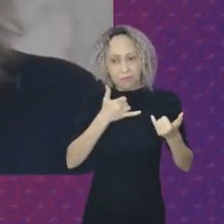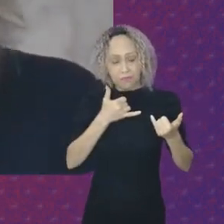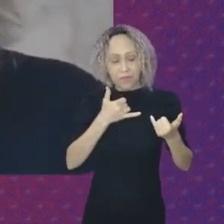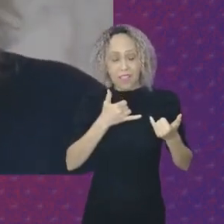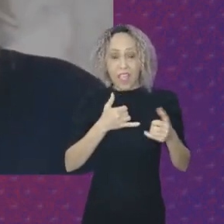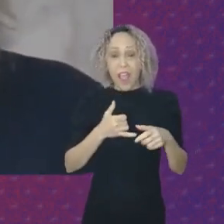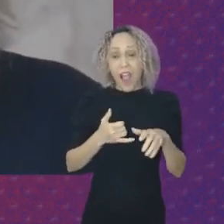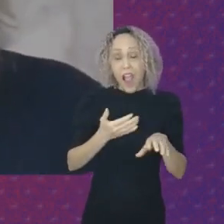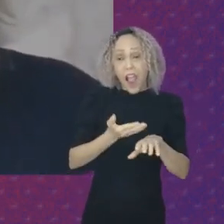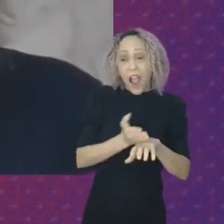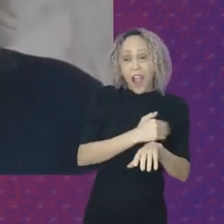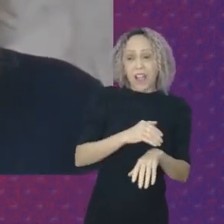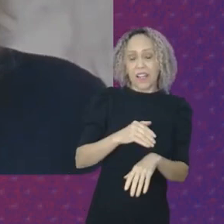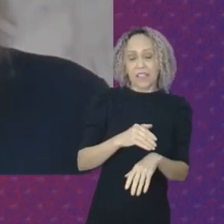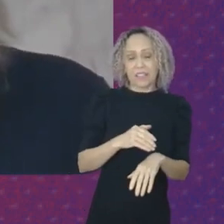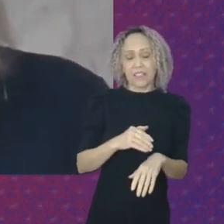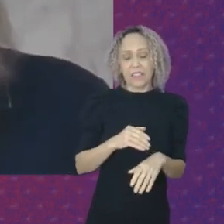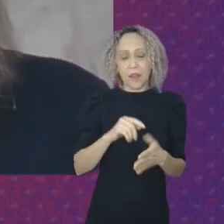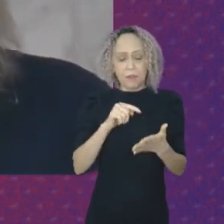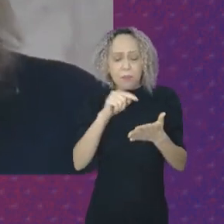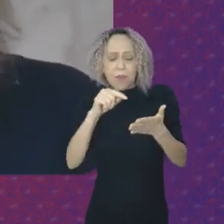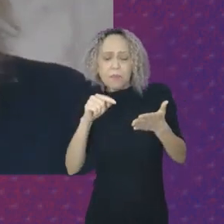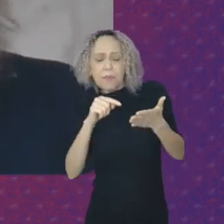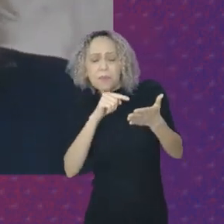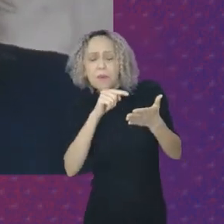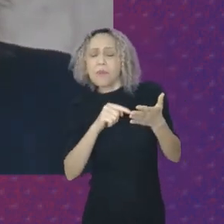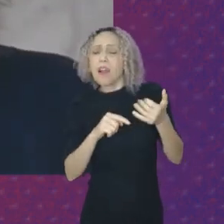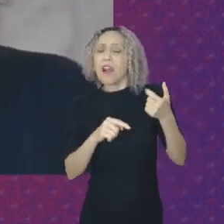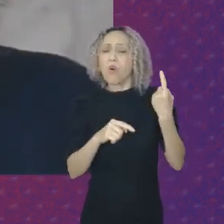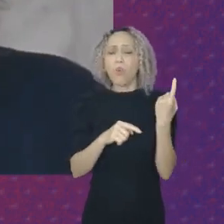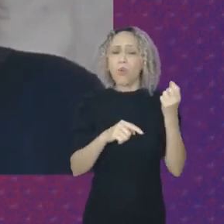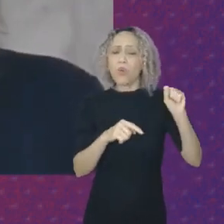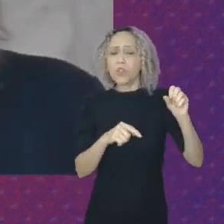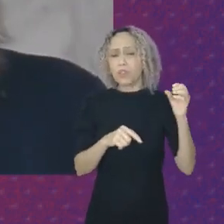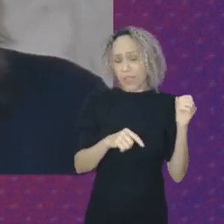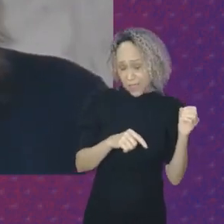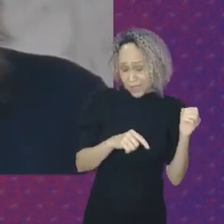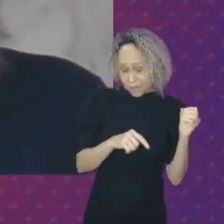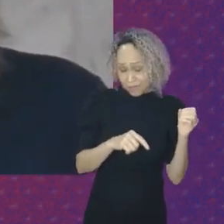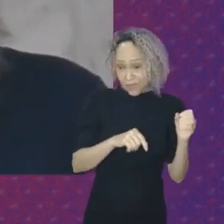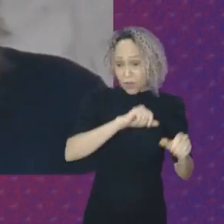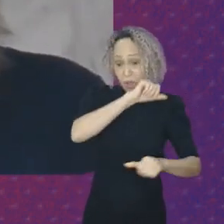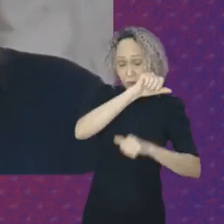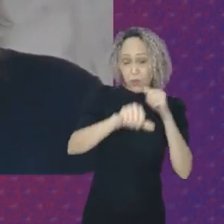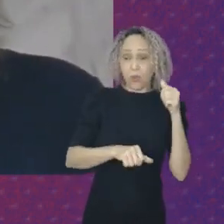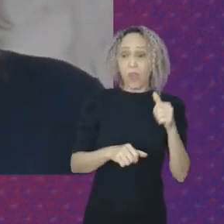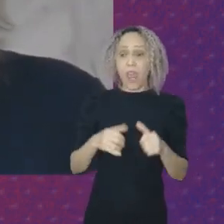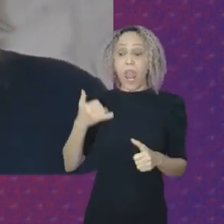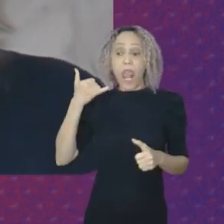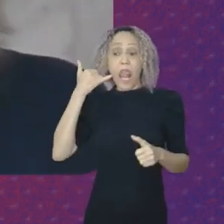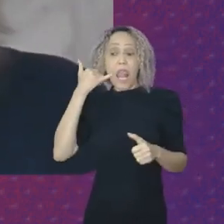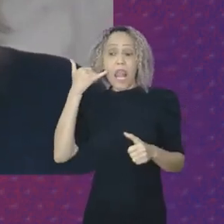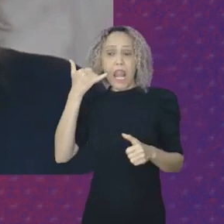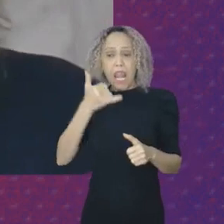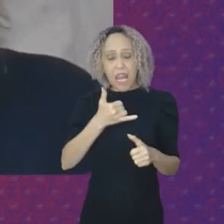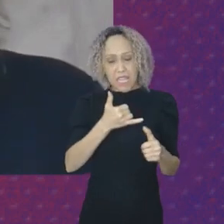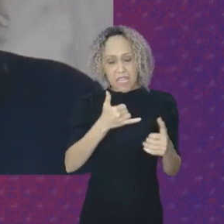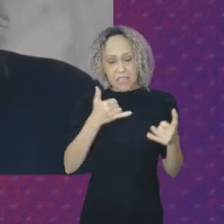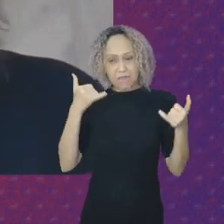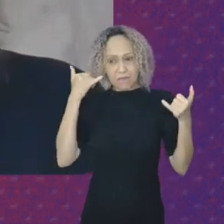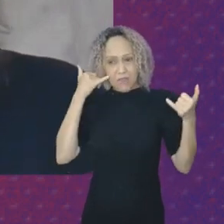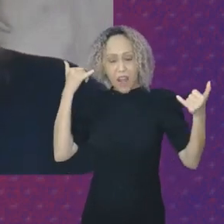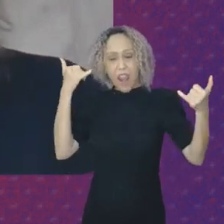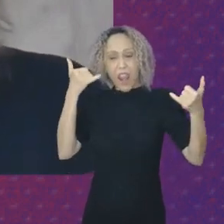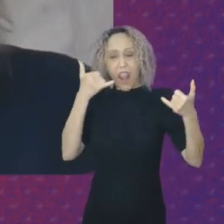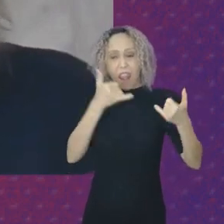Ligue 180, o Ligue 180 estava muito, devido ao desmonte da gestão anterior,